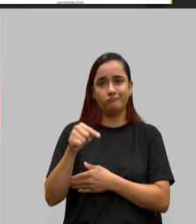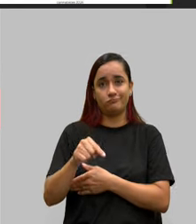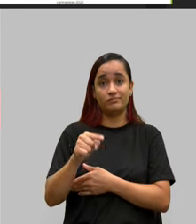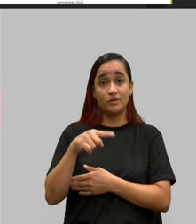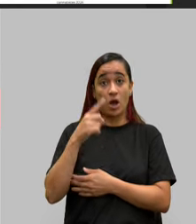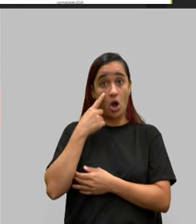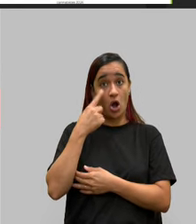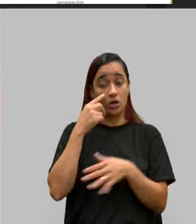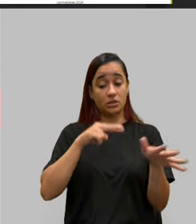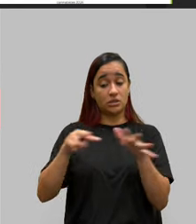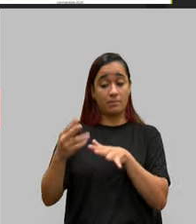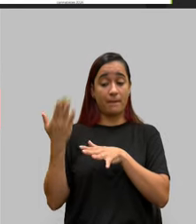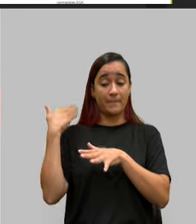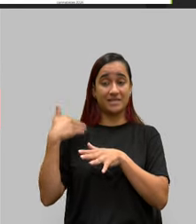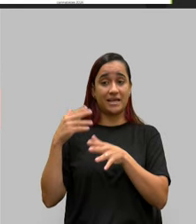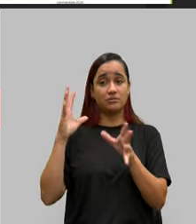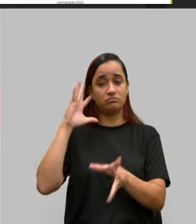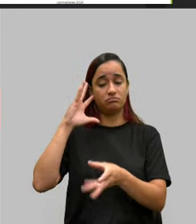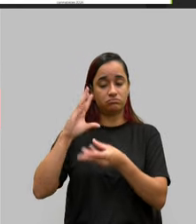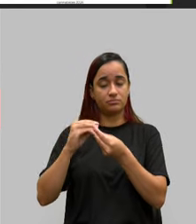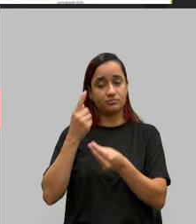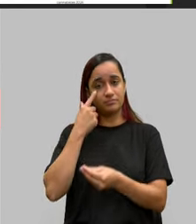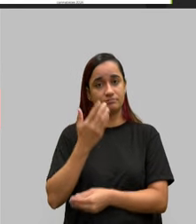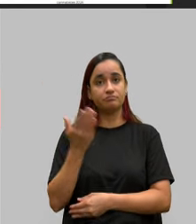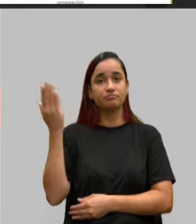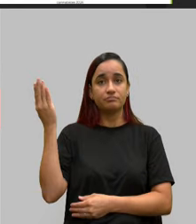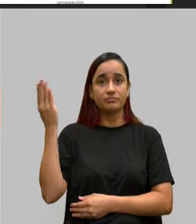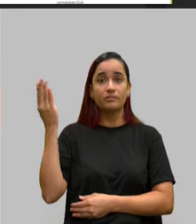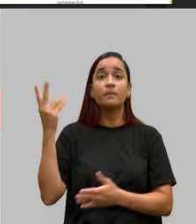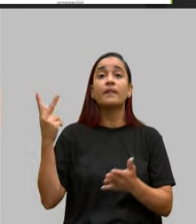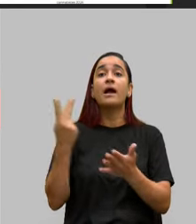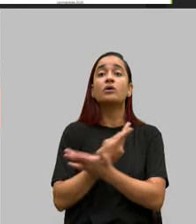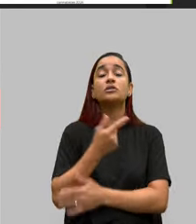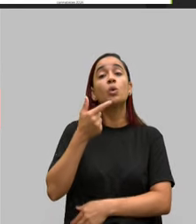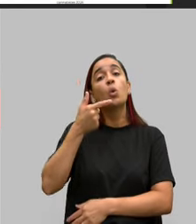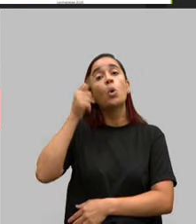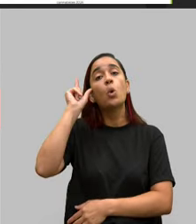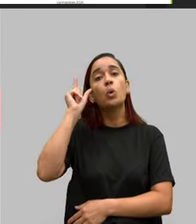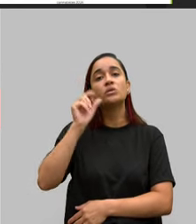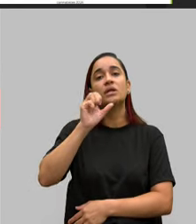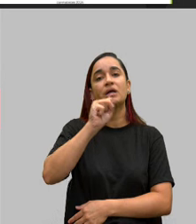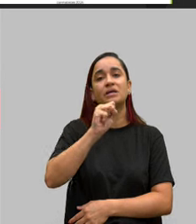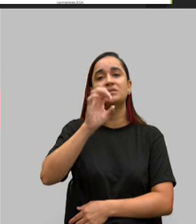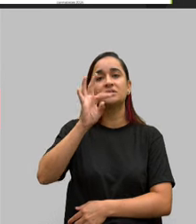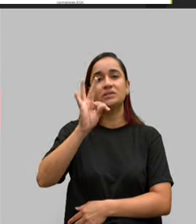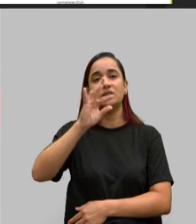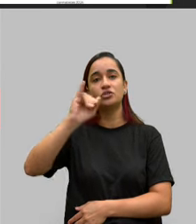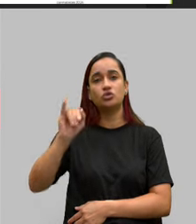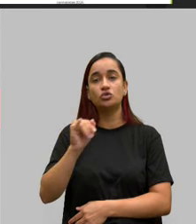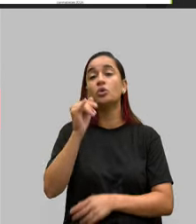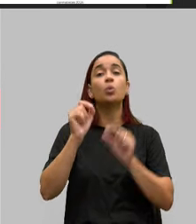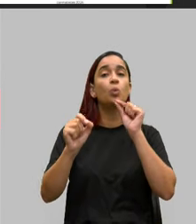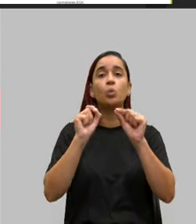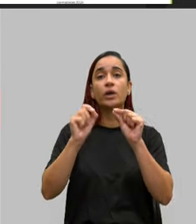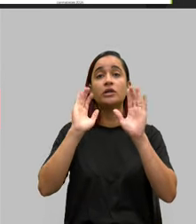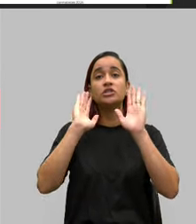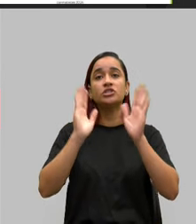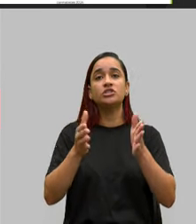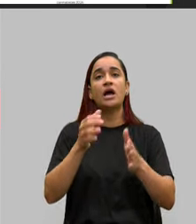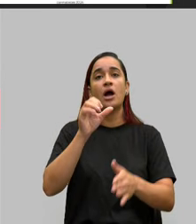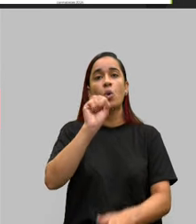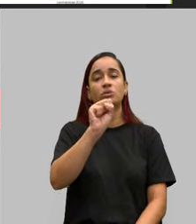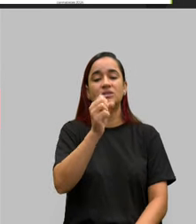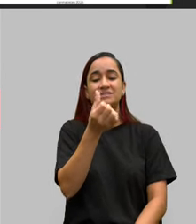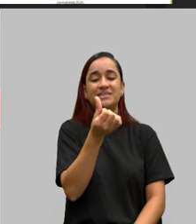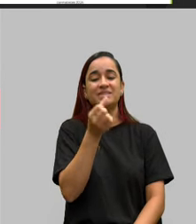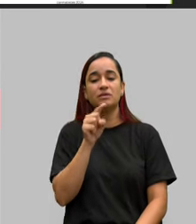semana passada pra audiência que aconteceu ontem no Superior Tribunal de Justiça já são 86.000 pacientes sendo